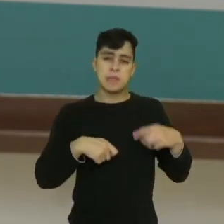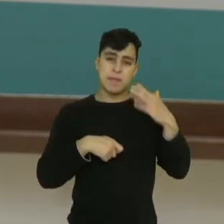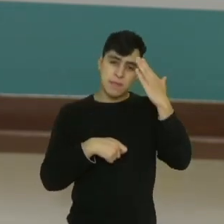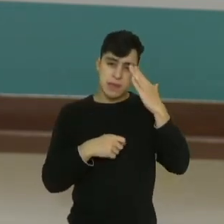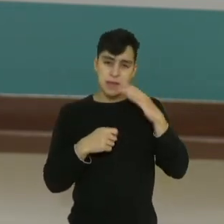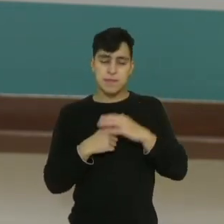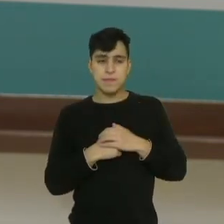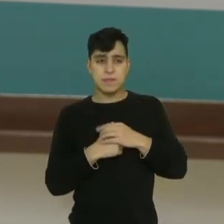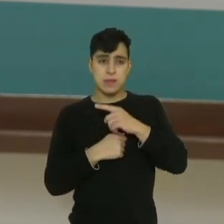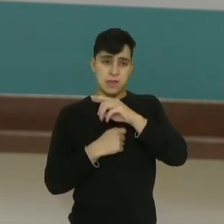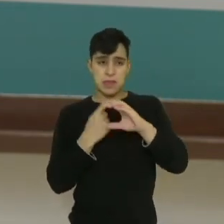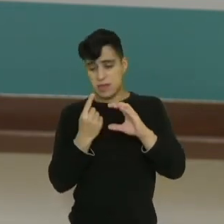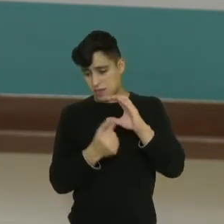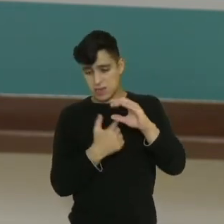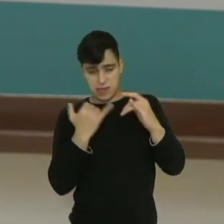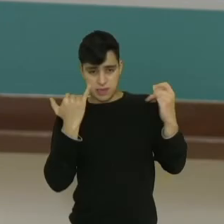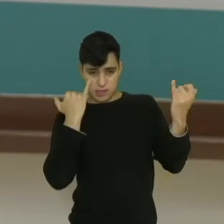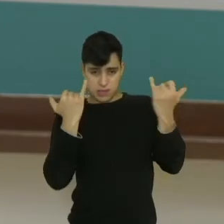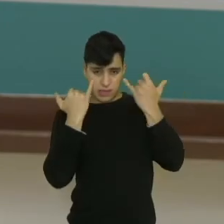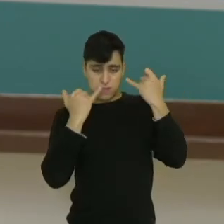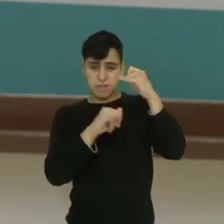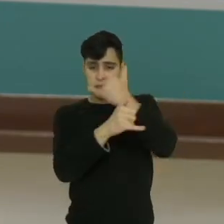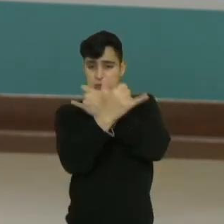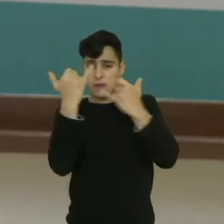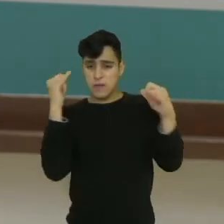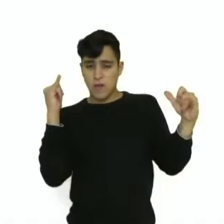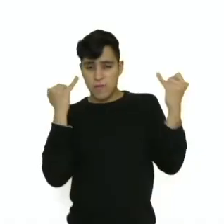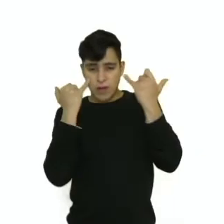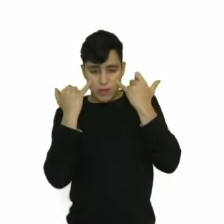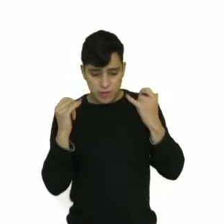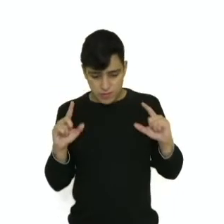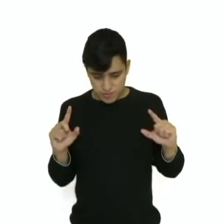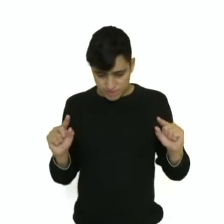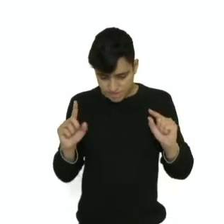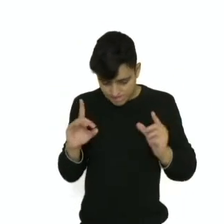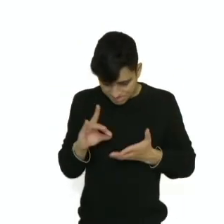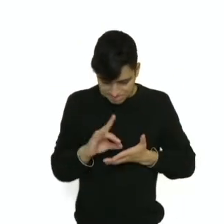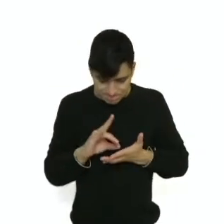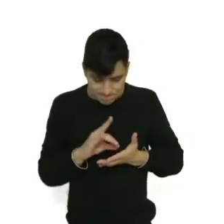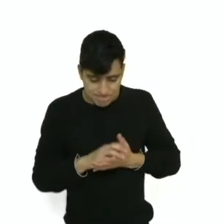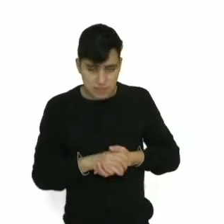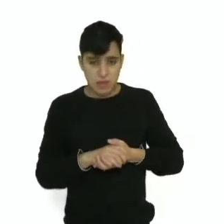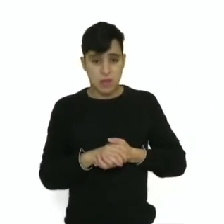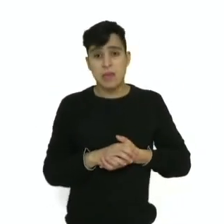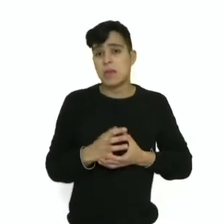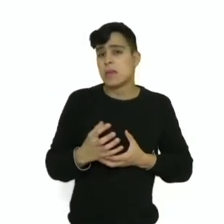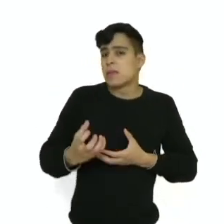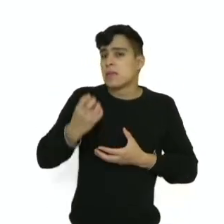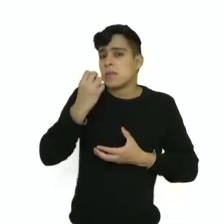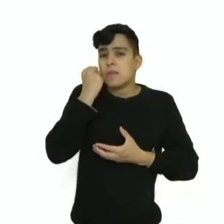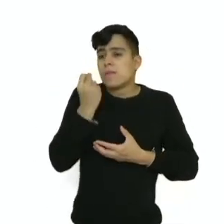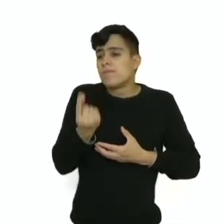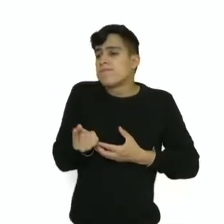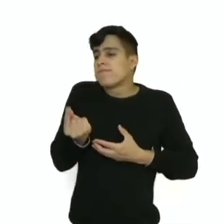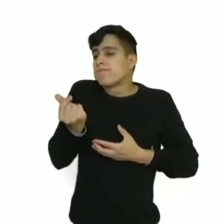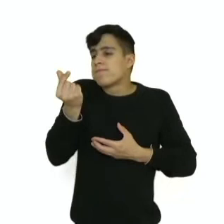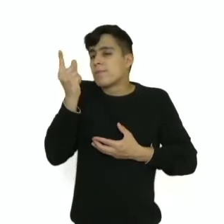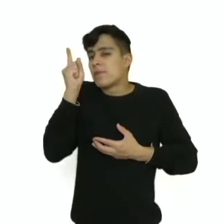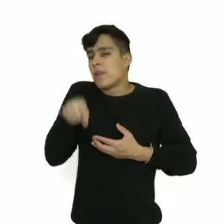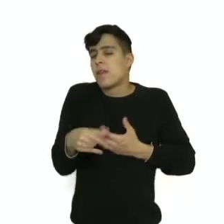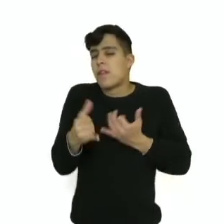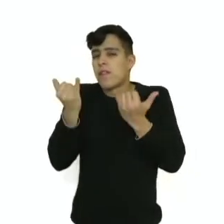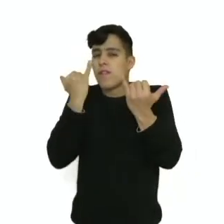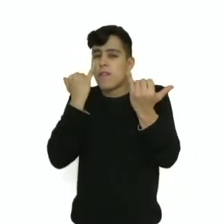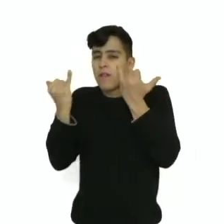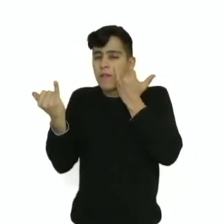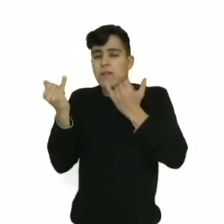É o chamado capitalismo informacional, onde literalmente ganha-se muito dinheiro com informação. É